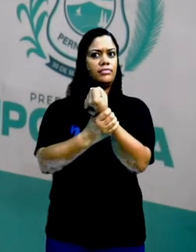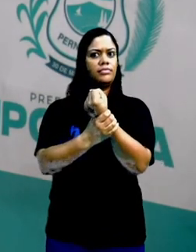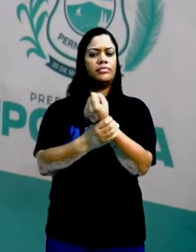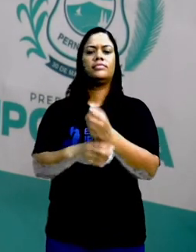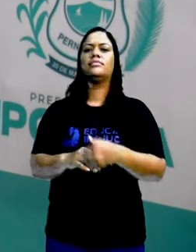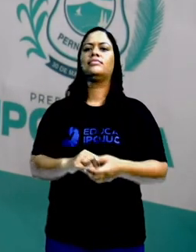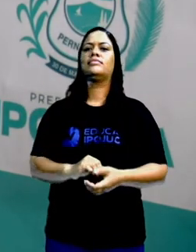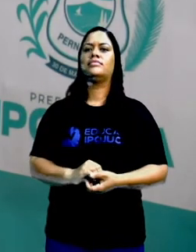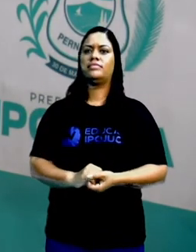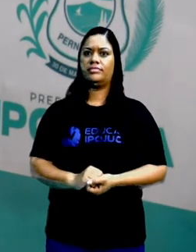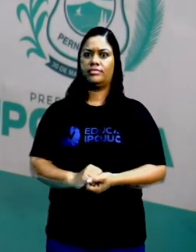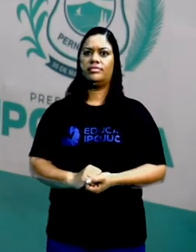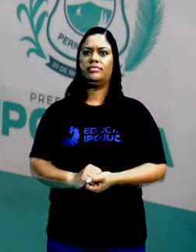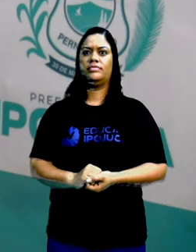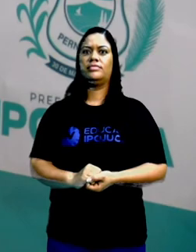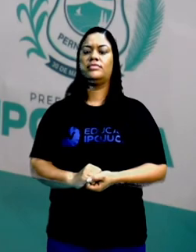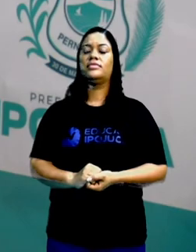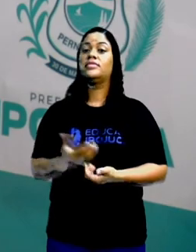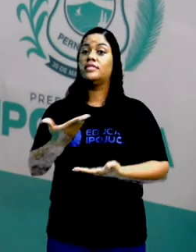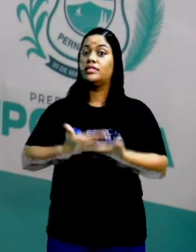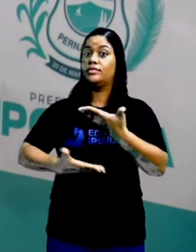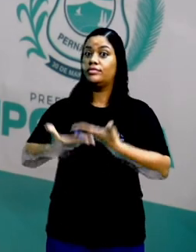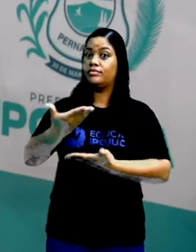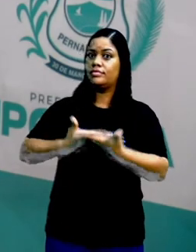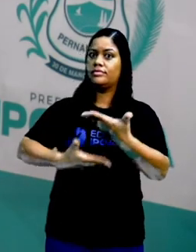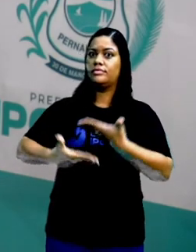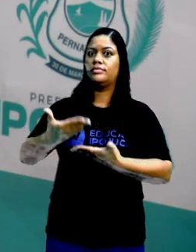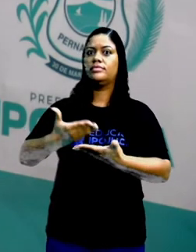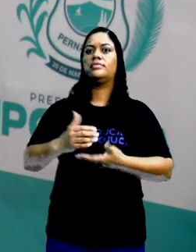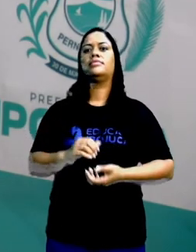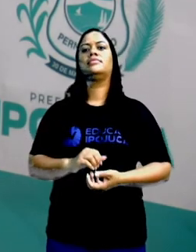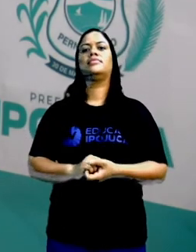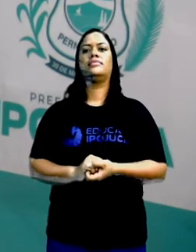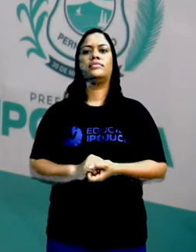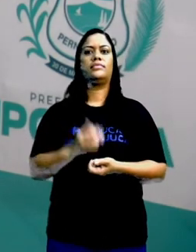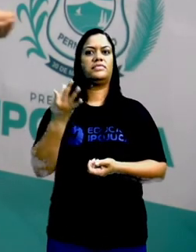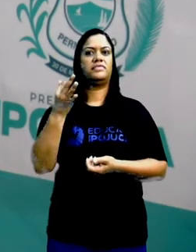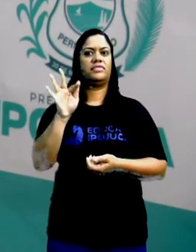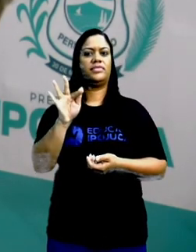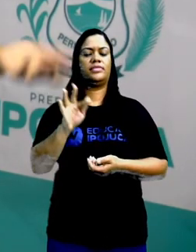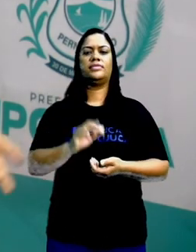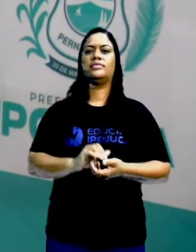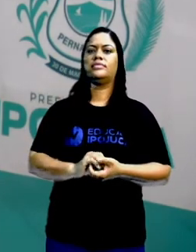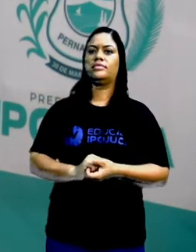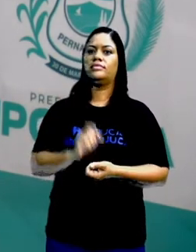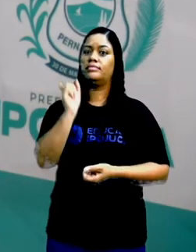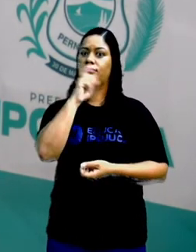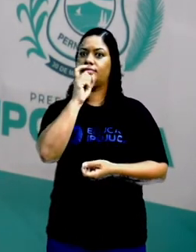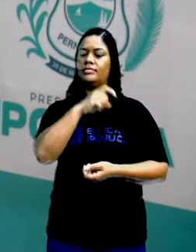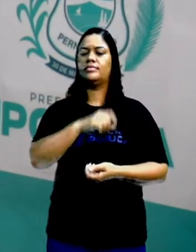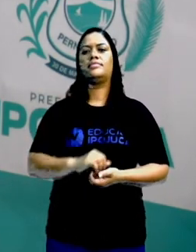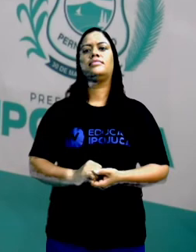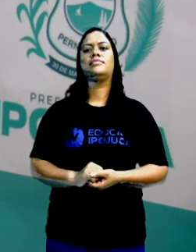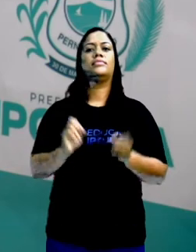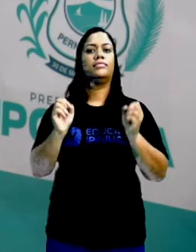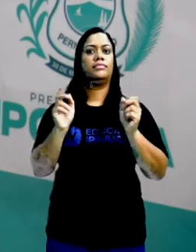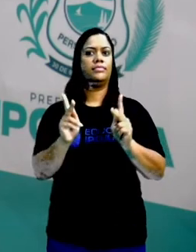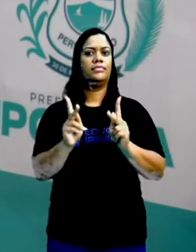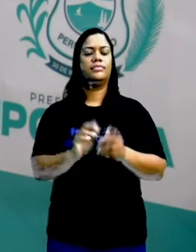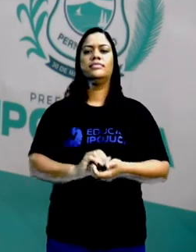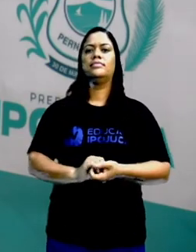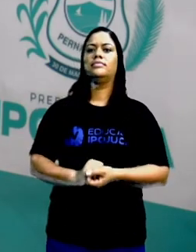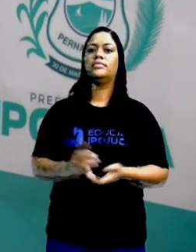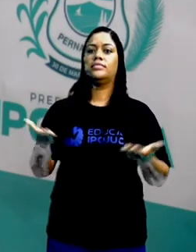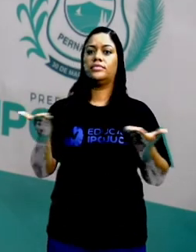vamos evitar aí pegar as fontes que são verdadeiras fake News ou seja mentiras Ok gente